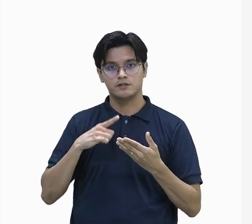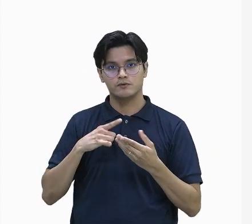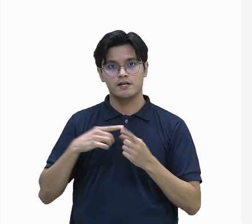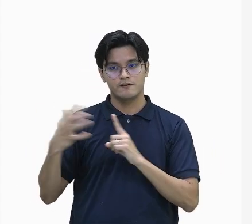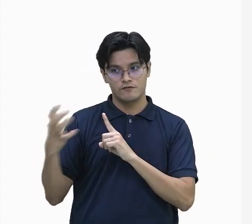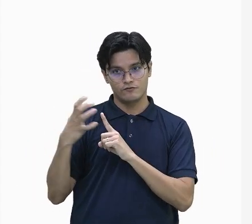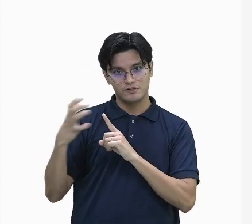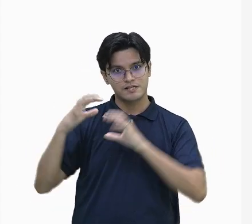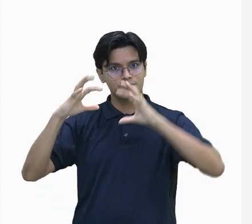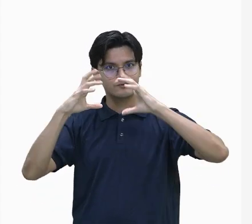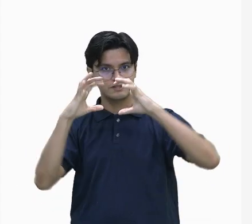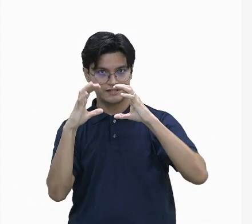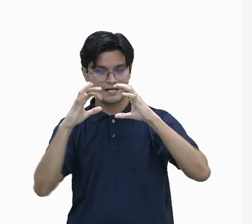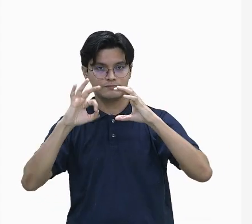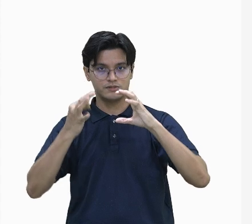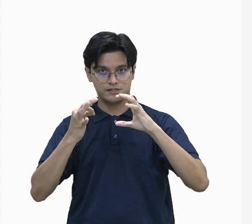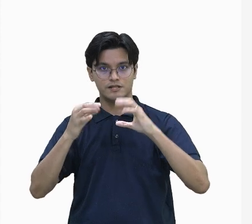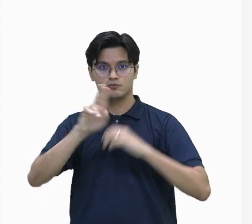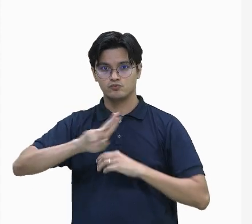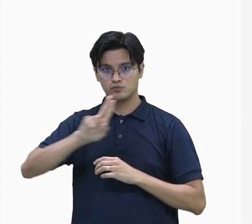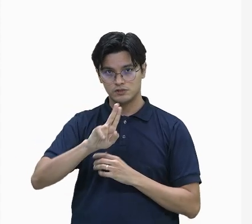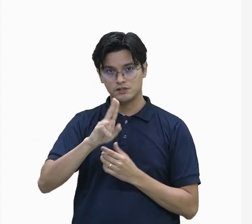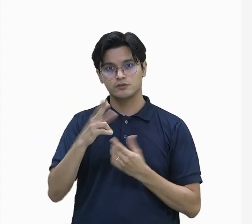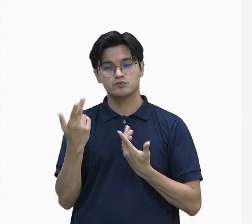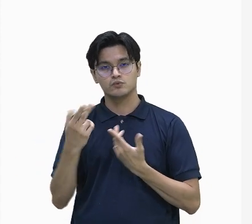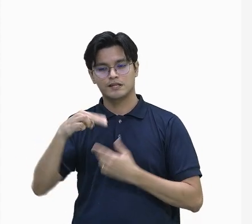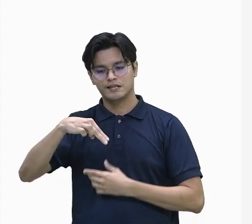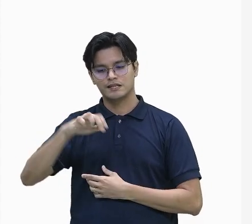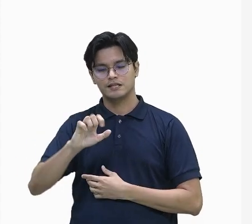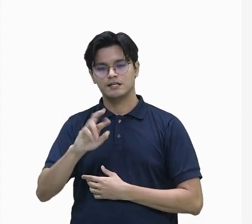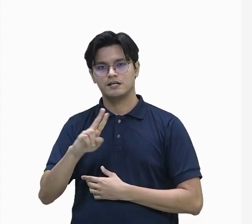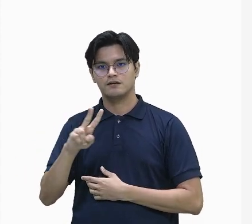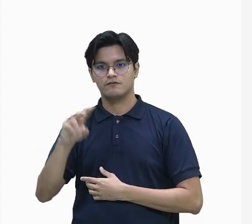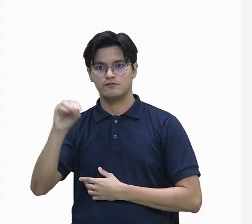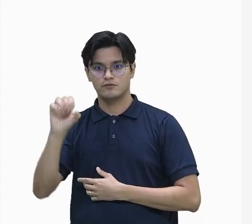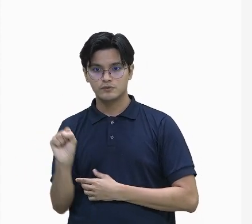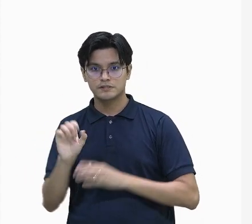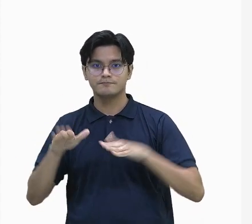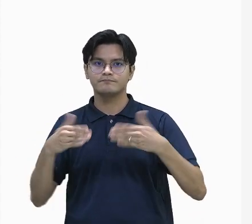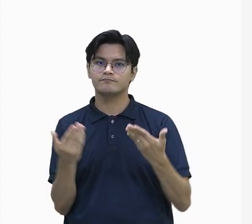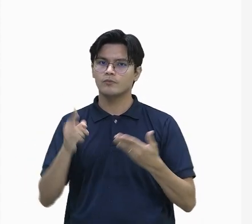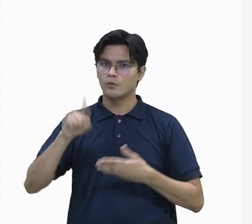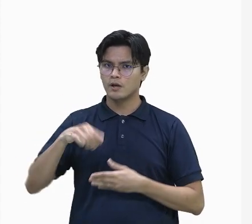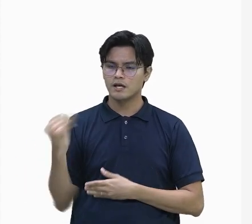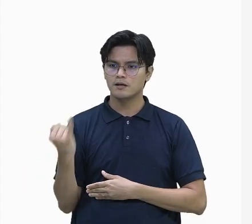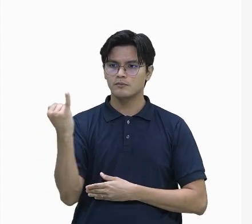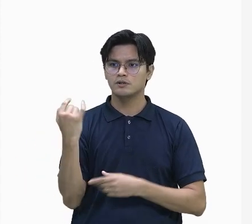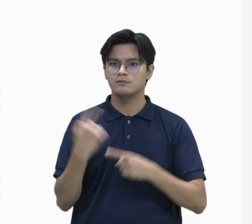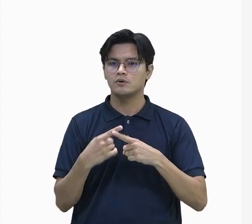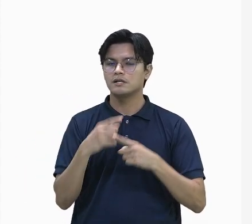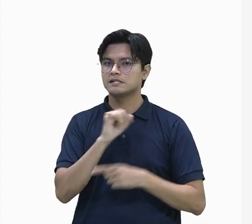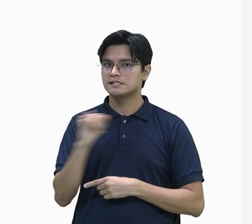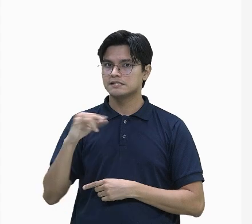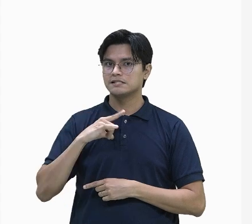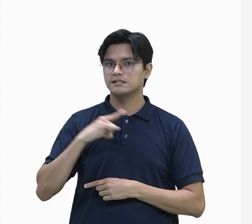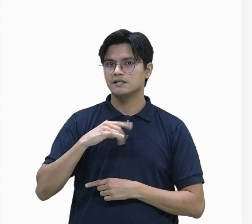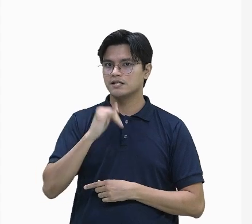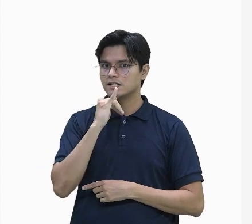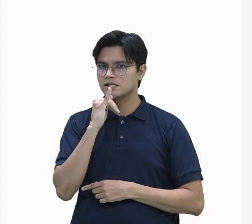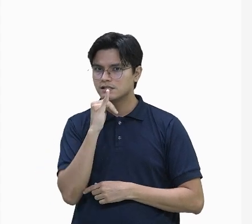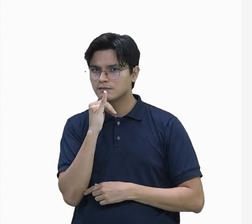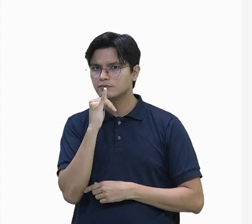e vestibular. Essa parte do equilíbrio, ela é peculiar, ela é importante porque se tem alguma deformação, se tem